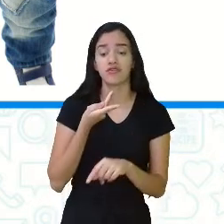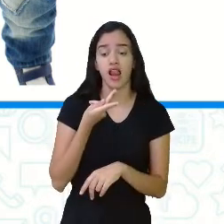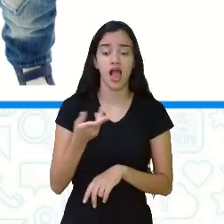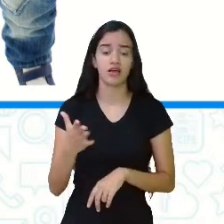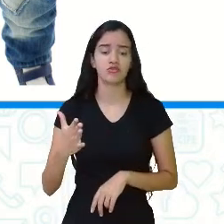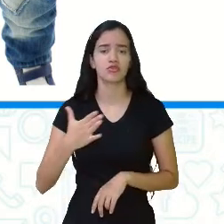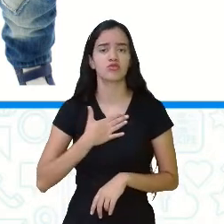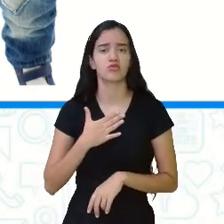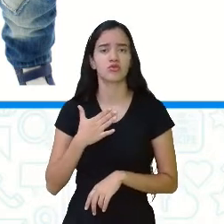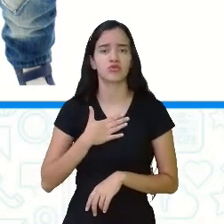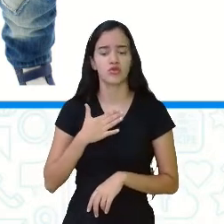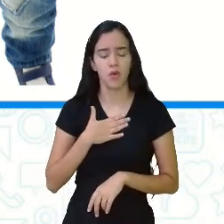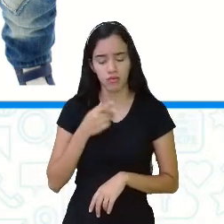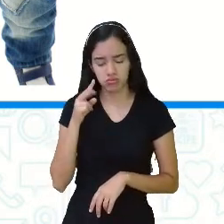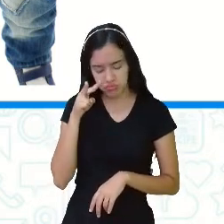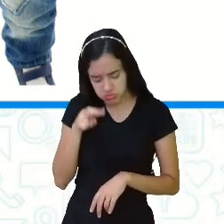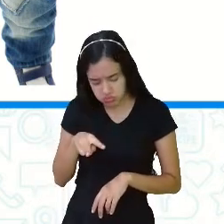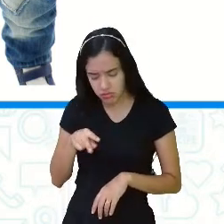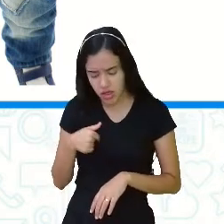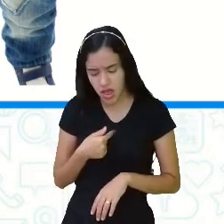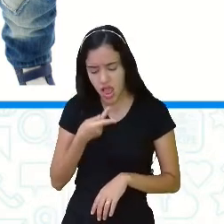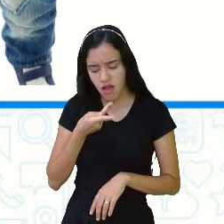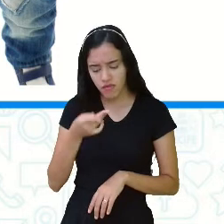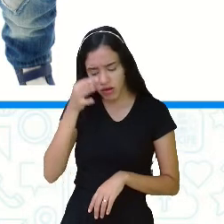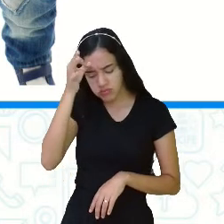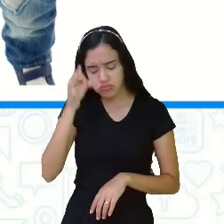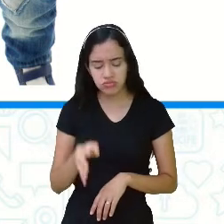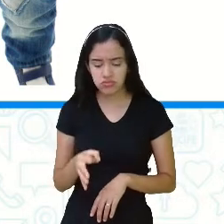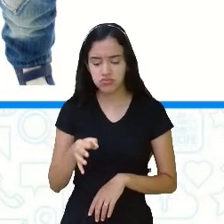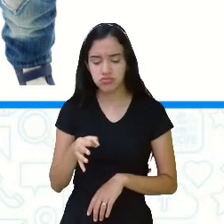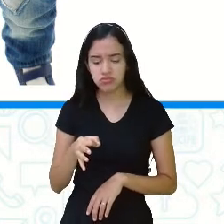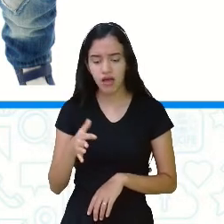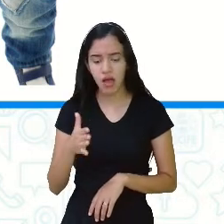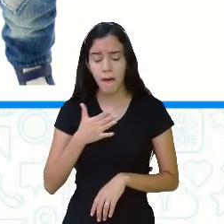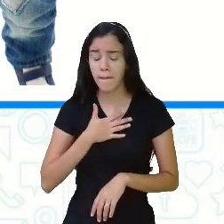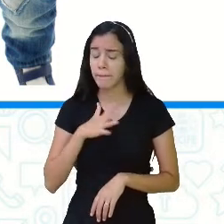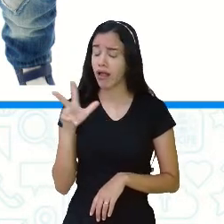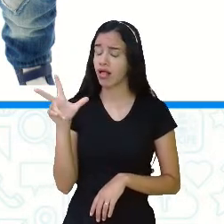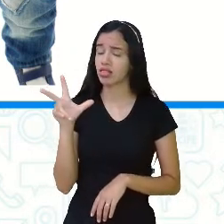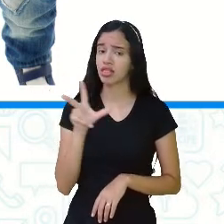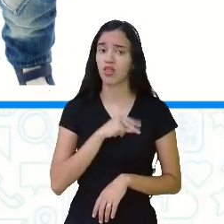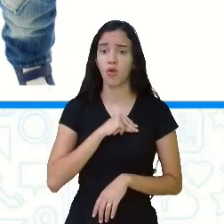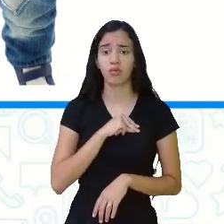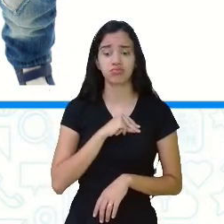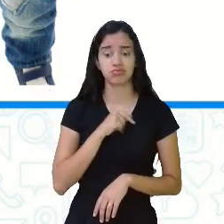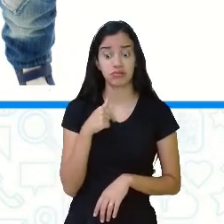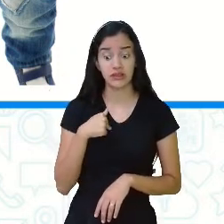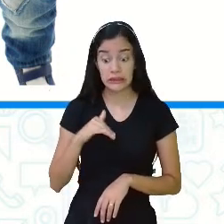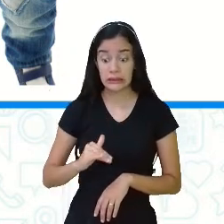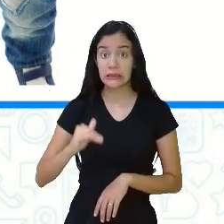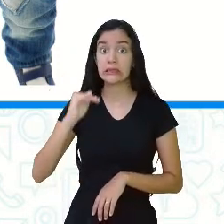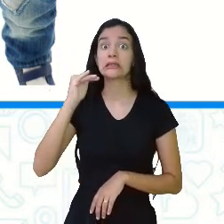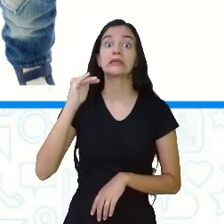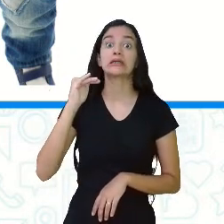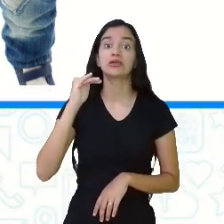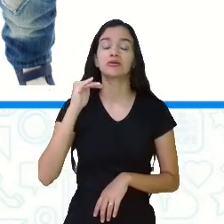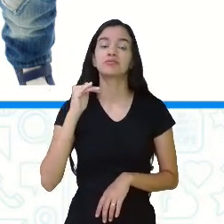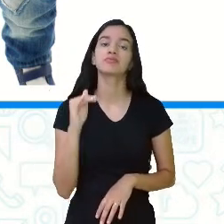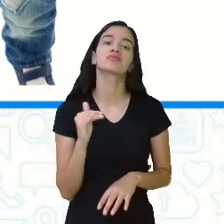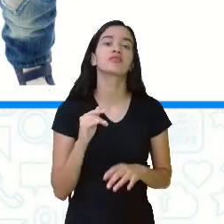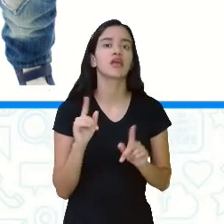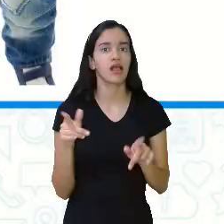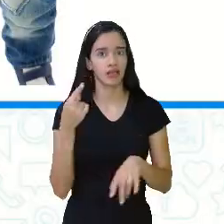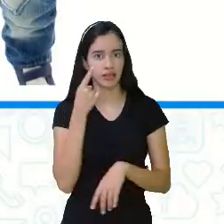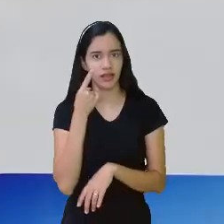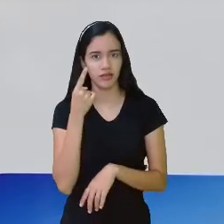me visse lá do chão, ia dizer com certeza, minha nossa, que grandão! Tá